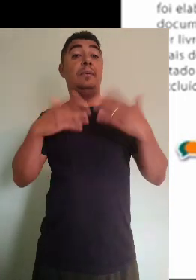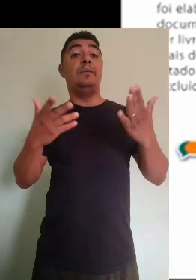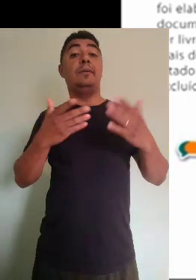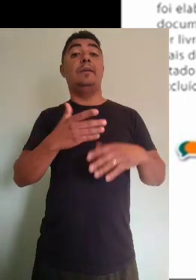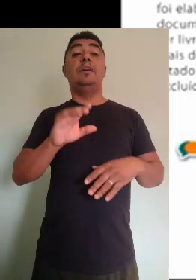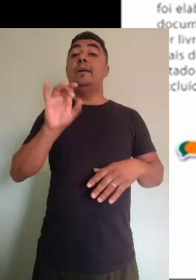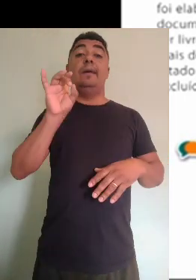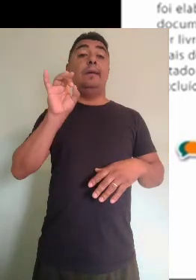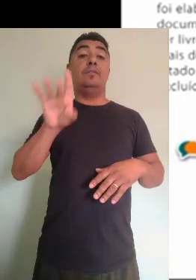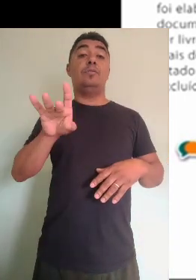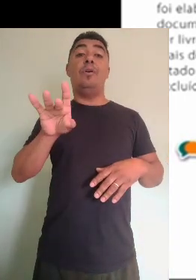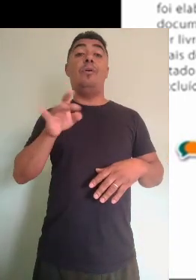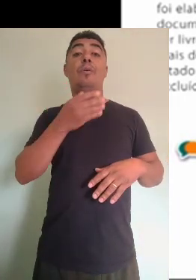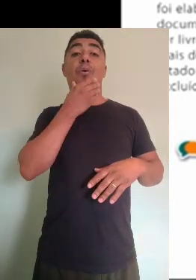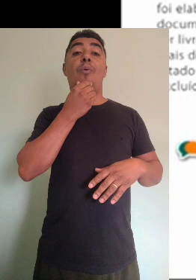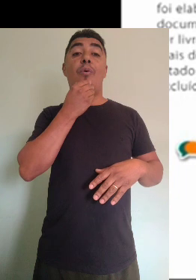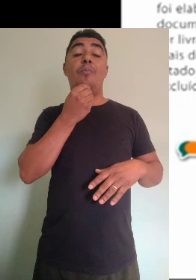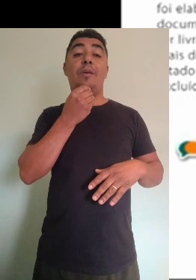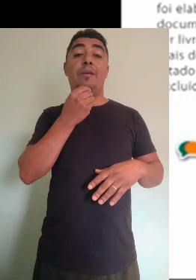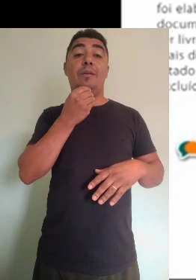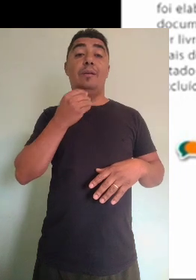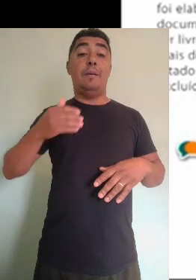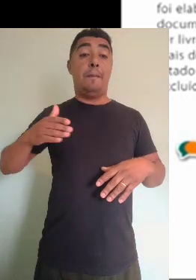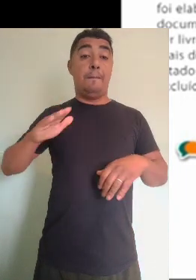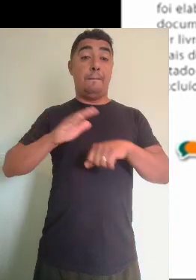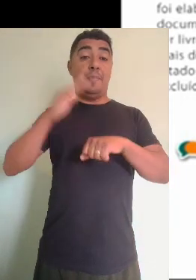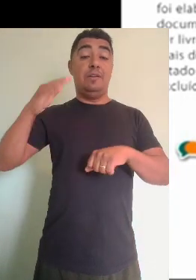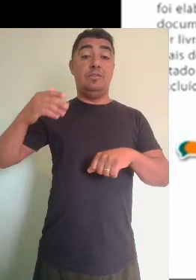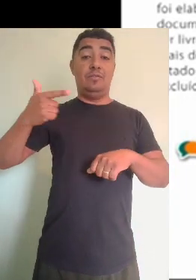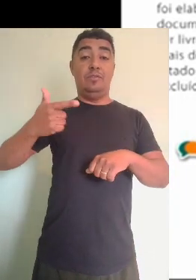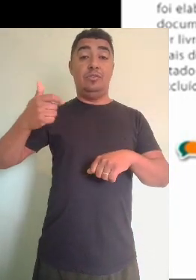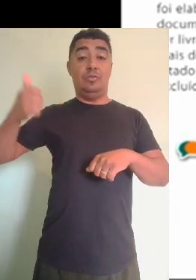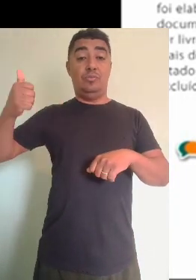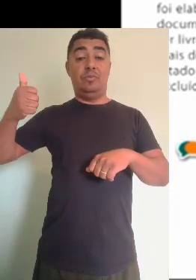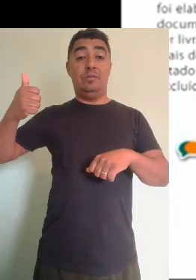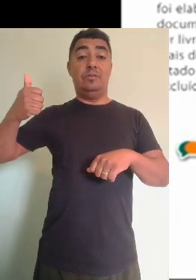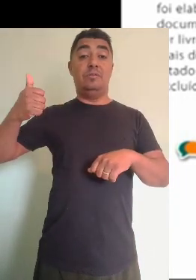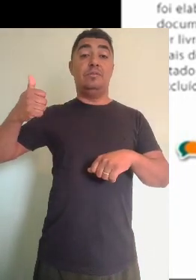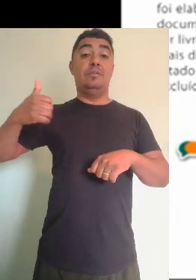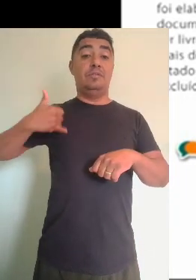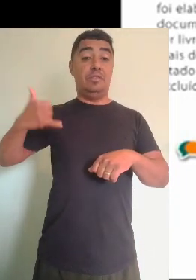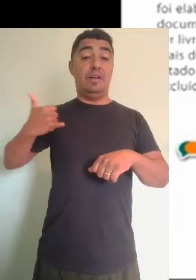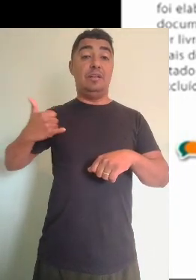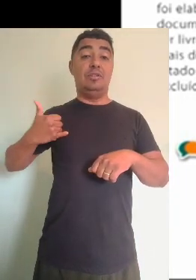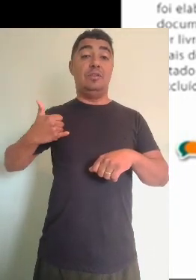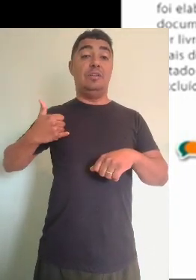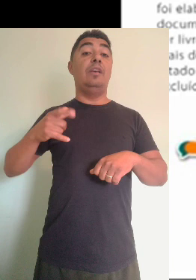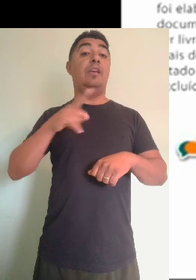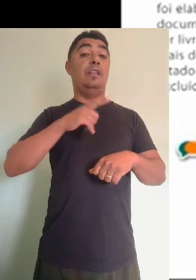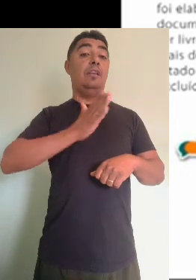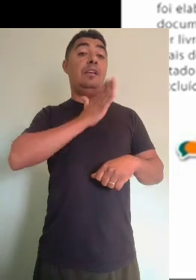a sua riqueza. Mesmo tendo lutado na Revolução ao lado dos homens, as mulheres permaneceram